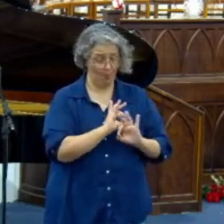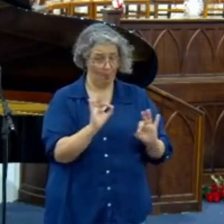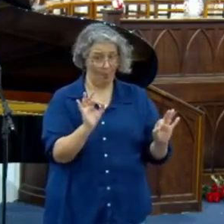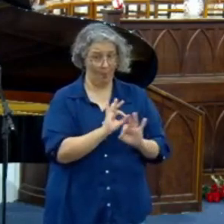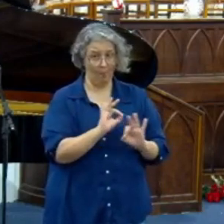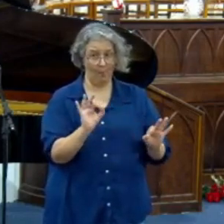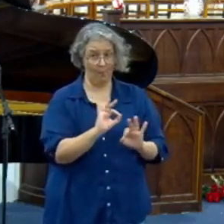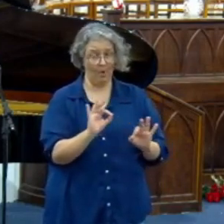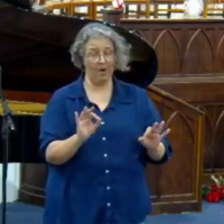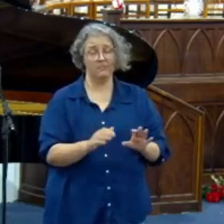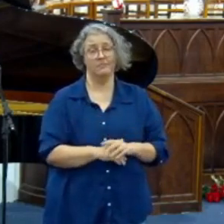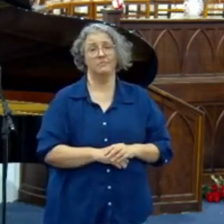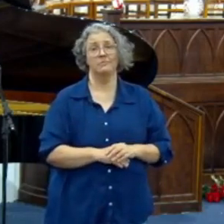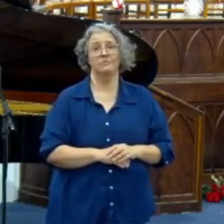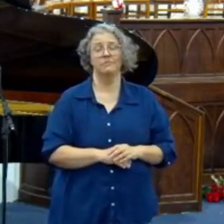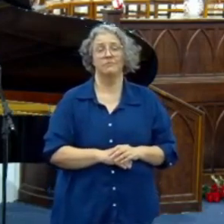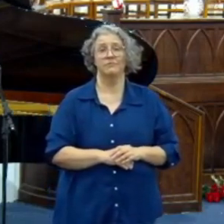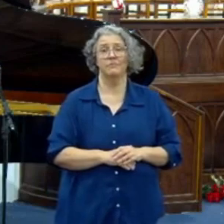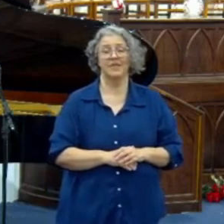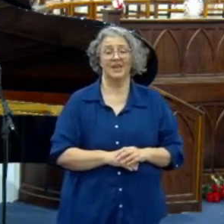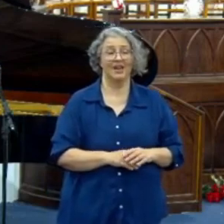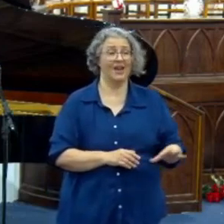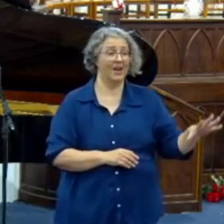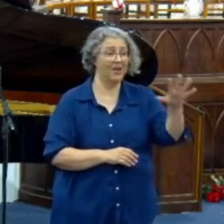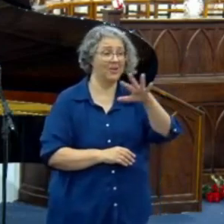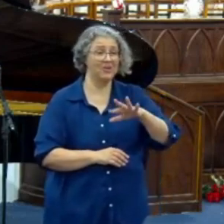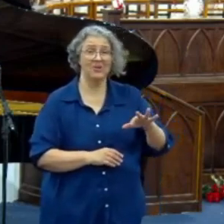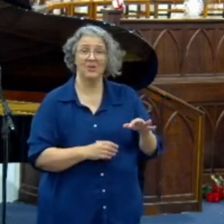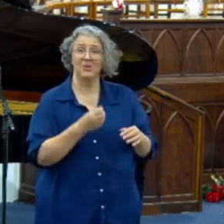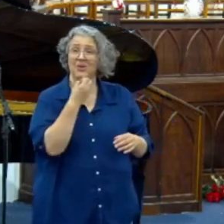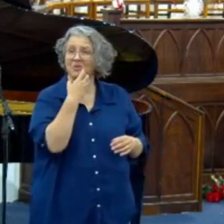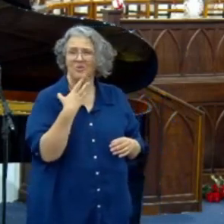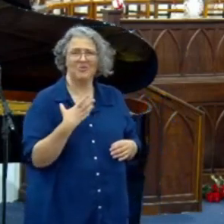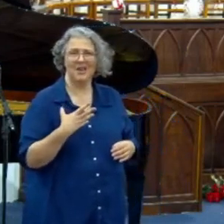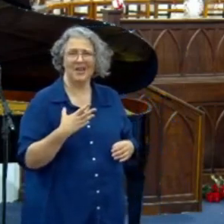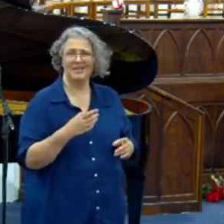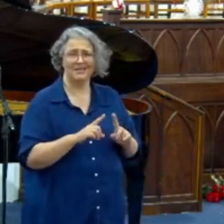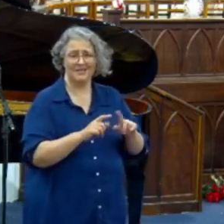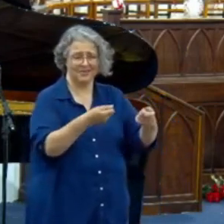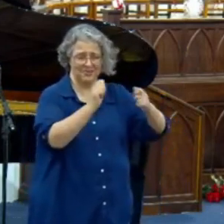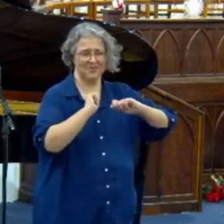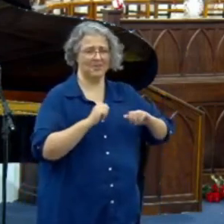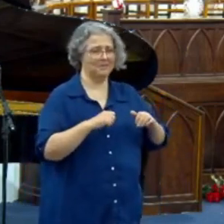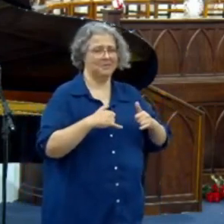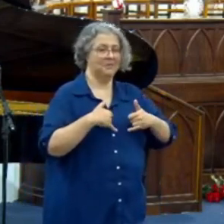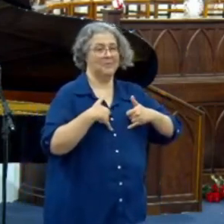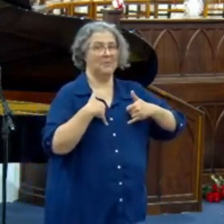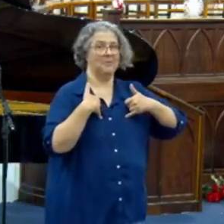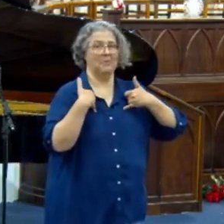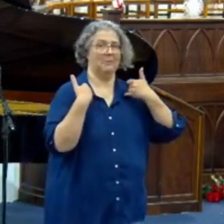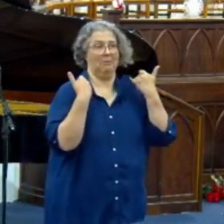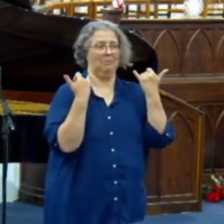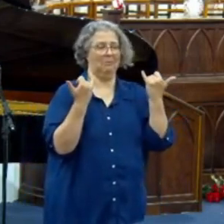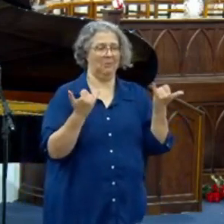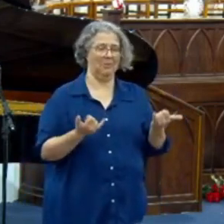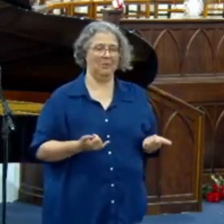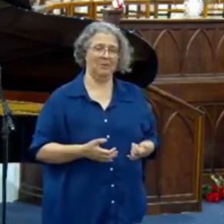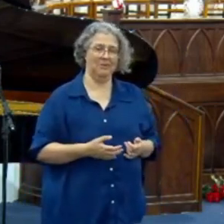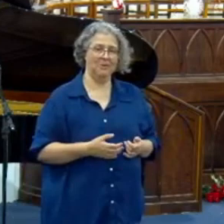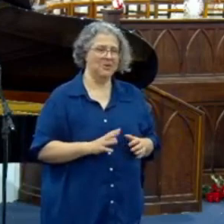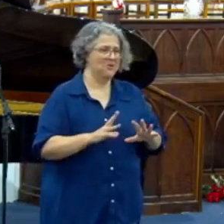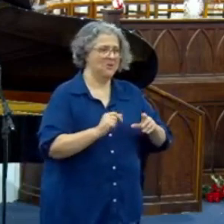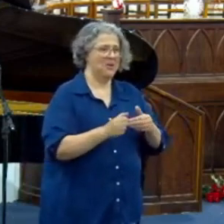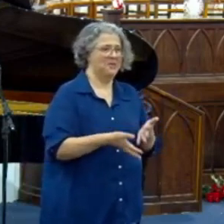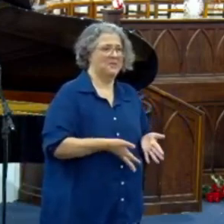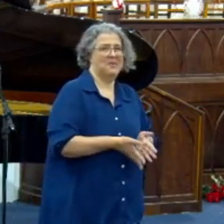que Deus deu. Por isso que as nossas bondades não nos dão direito ao orgulho delas. Por isso que os nossos maravilhosos